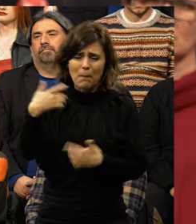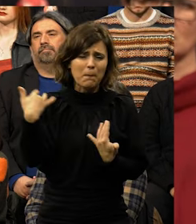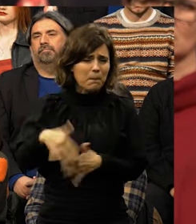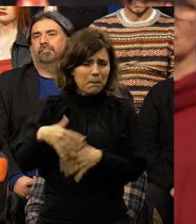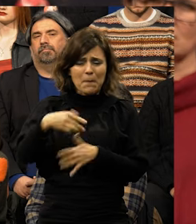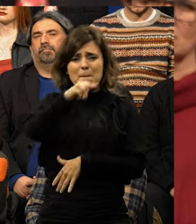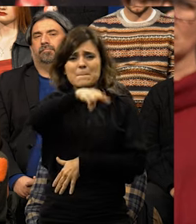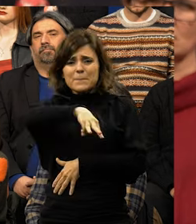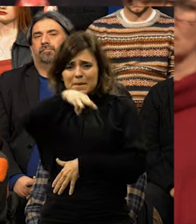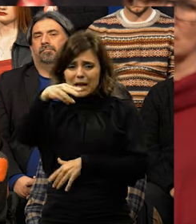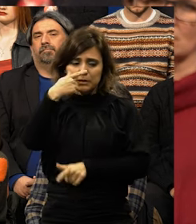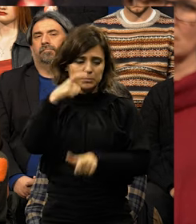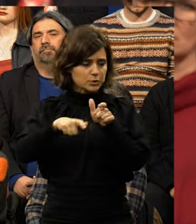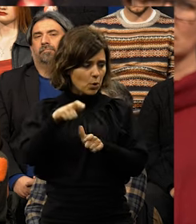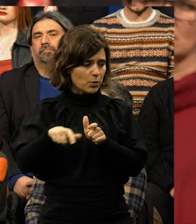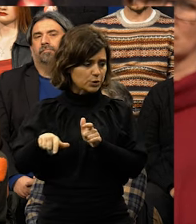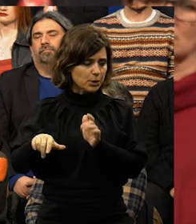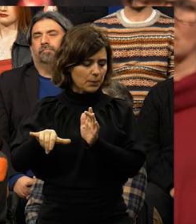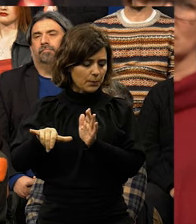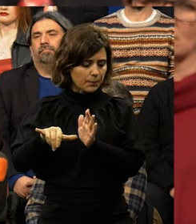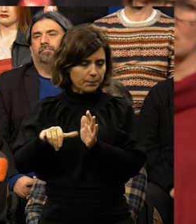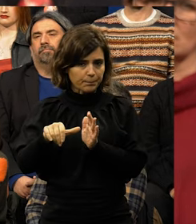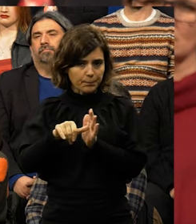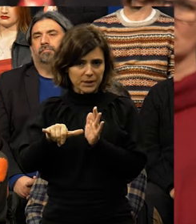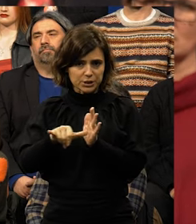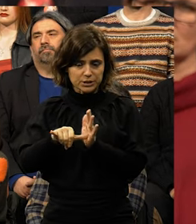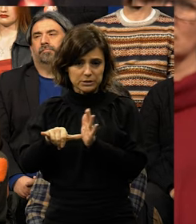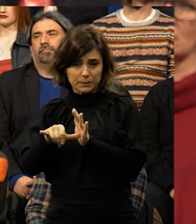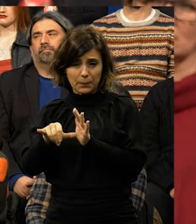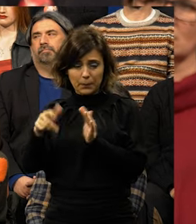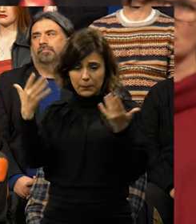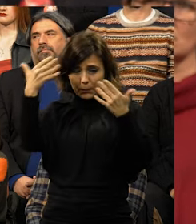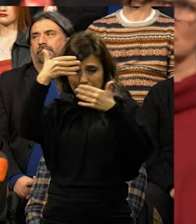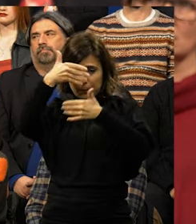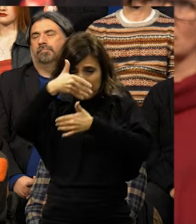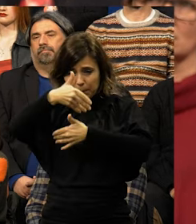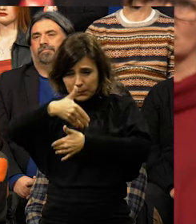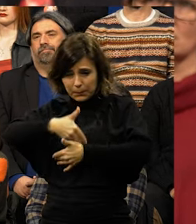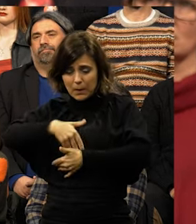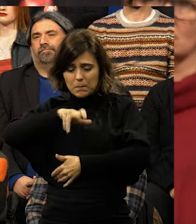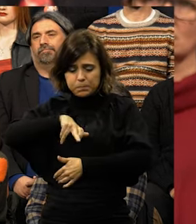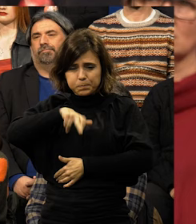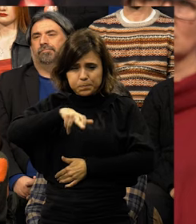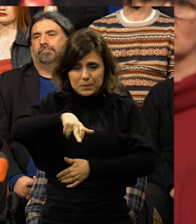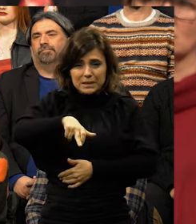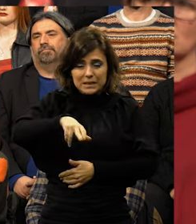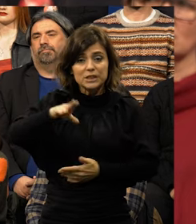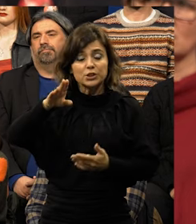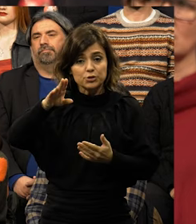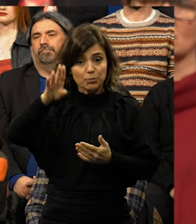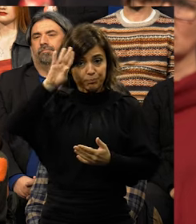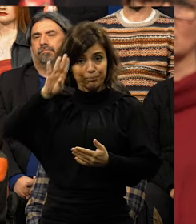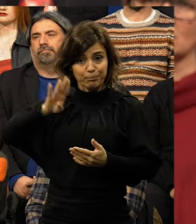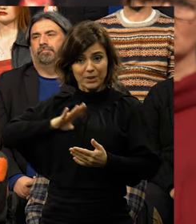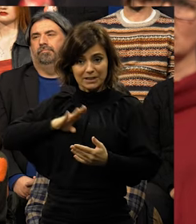a camiões de ajuda humanitária na noite escura do Norte de Gaza e as forças militares israelitas dispararam